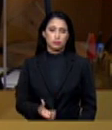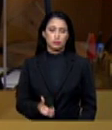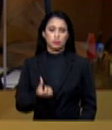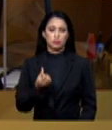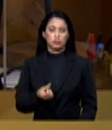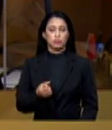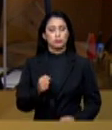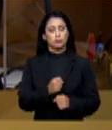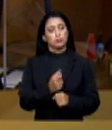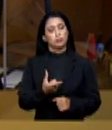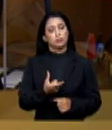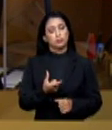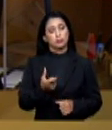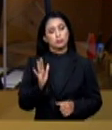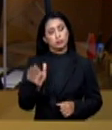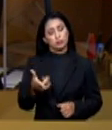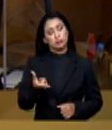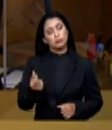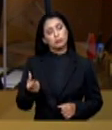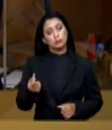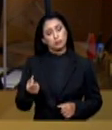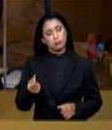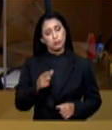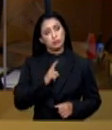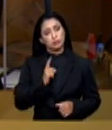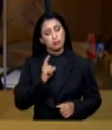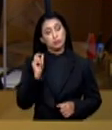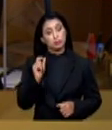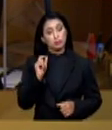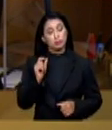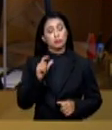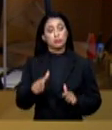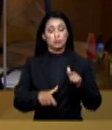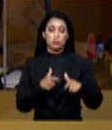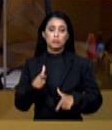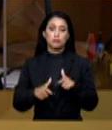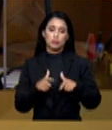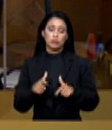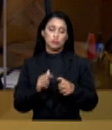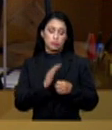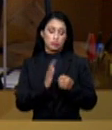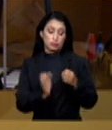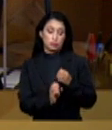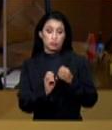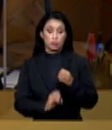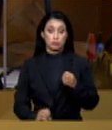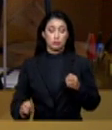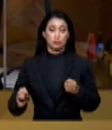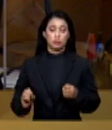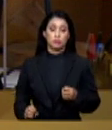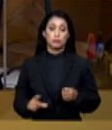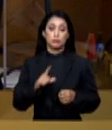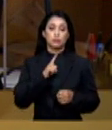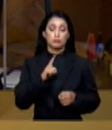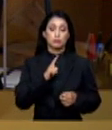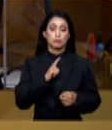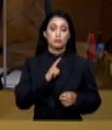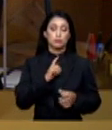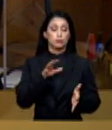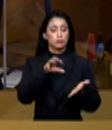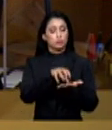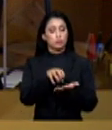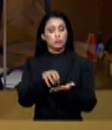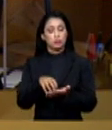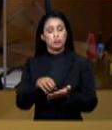de 2020 ainda que continue a ser possível a delegação de prestação de serviços de saneamento básico pelos titulares A